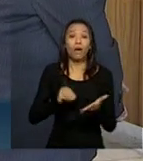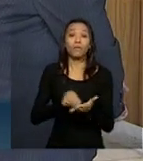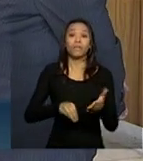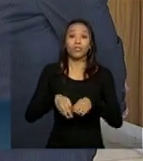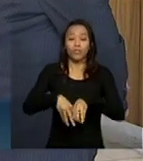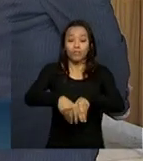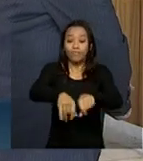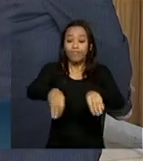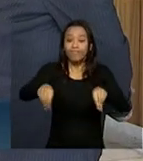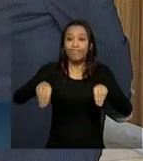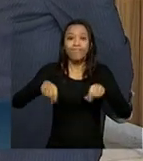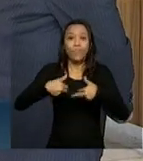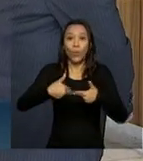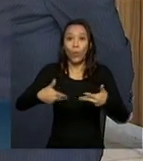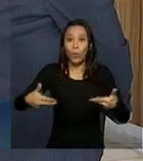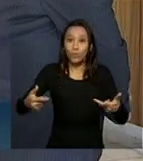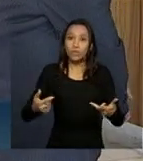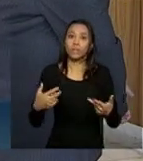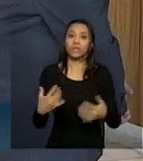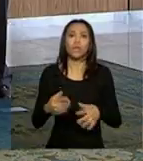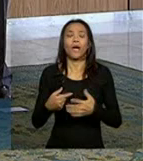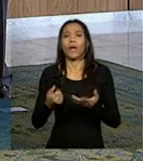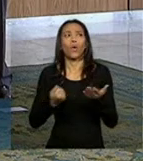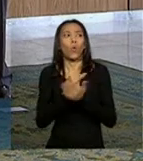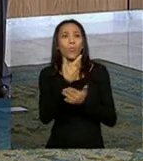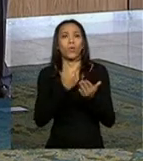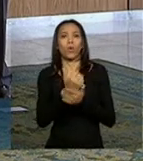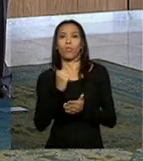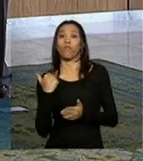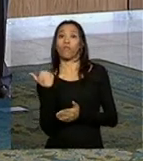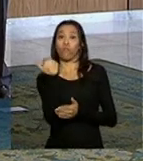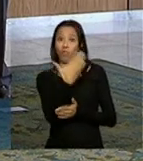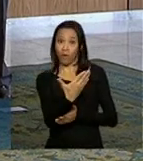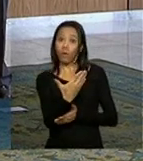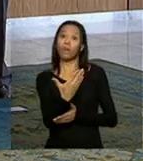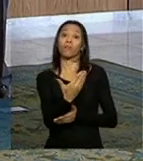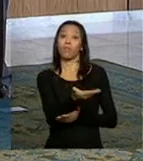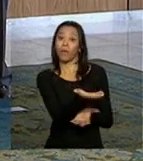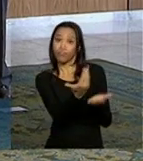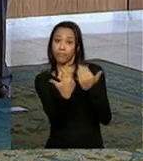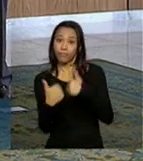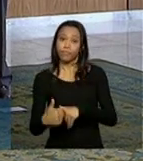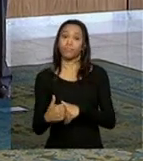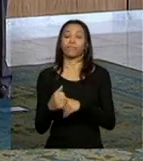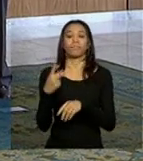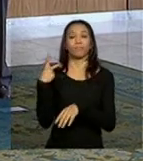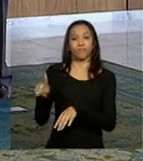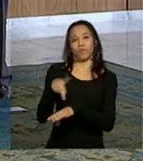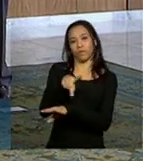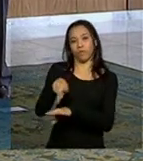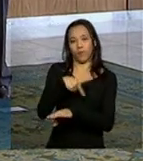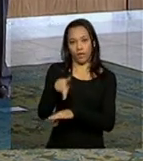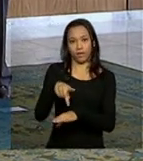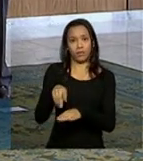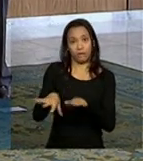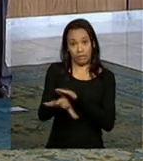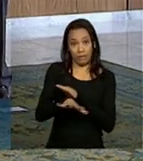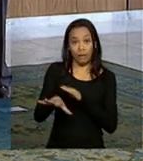país recorre ao mercado internacional para obter os insumos e outros produtos necessários às